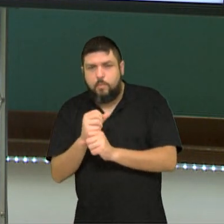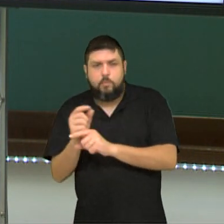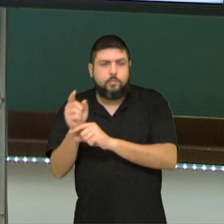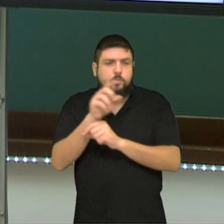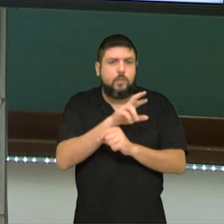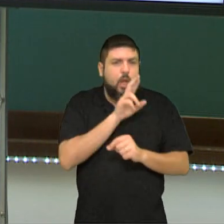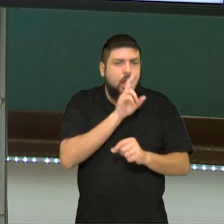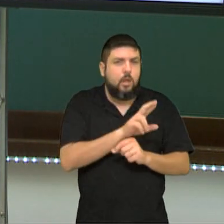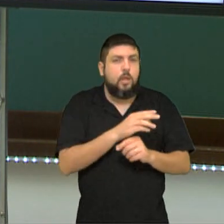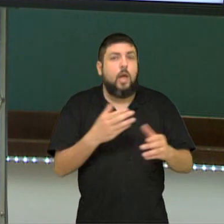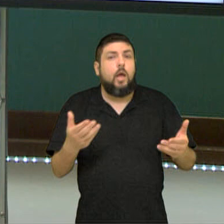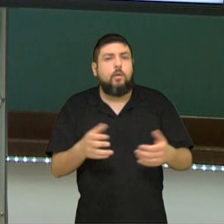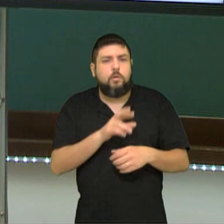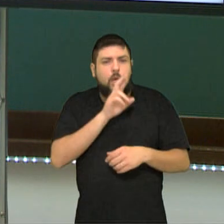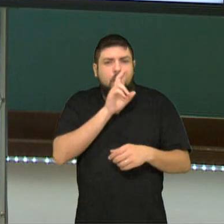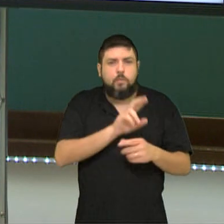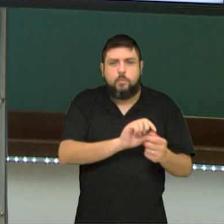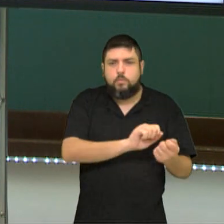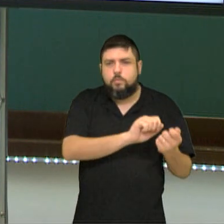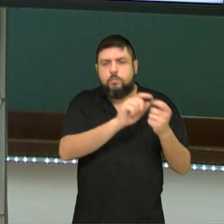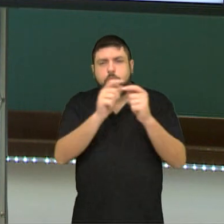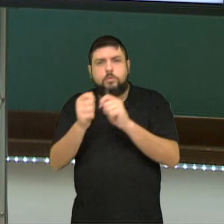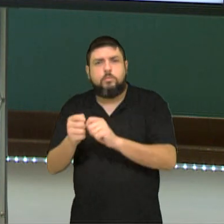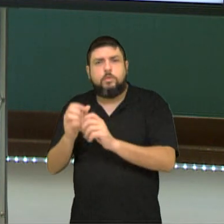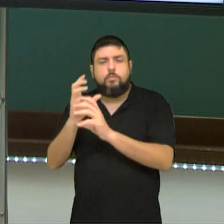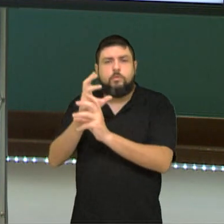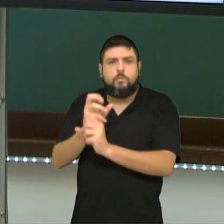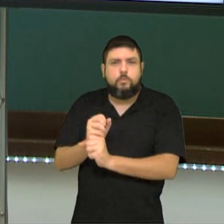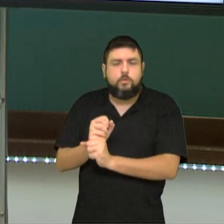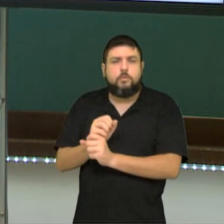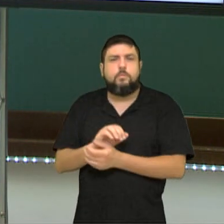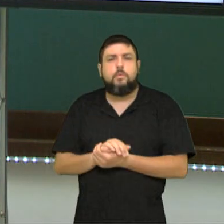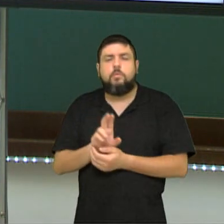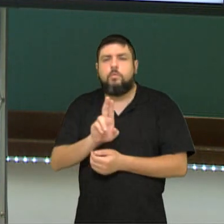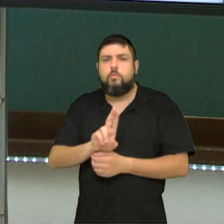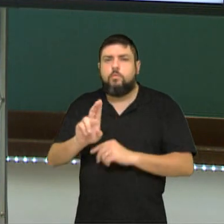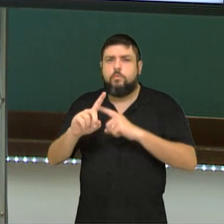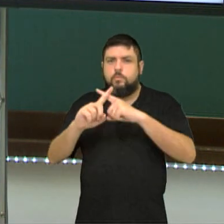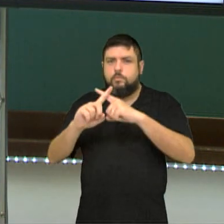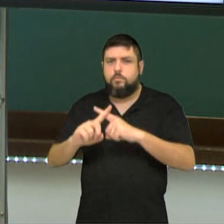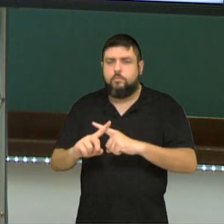conta. E isso é fazer a fatoração. Tá bom? Usando sempre uma multiplicação.